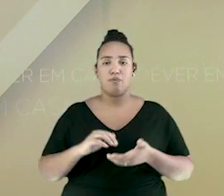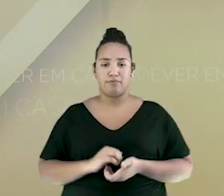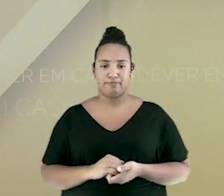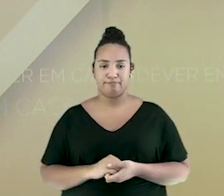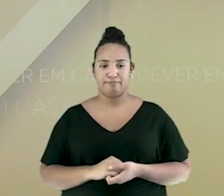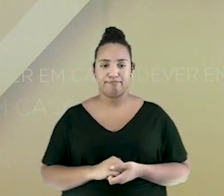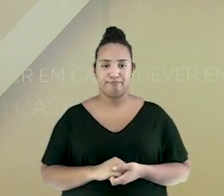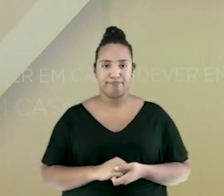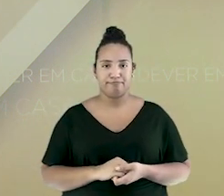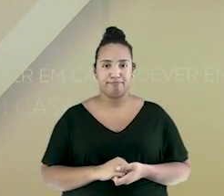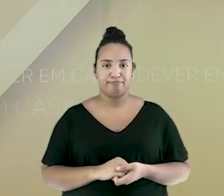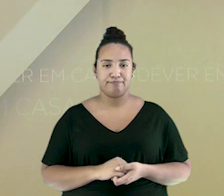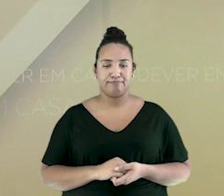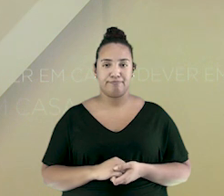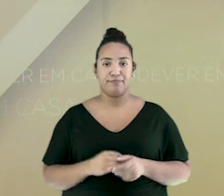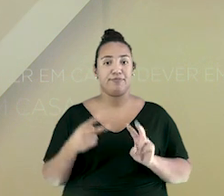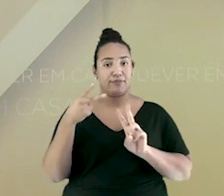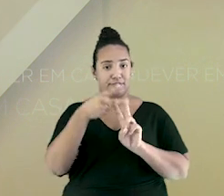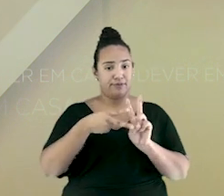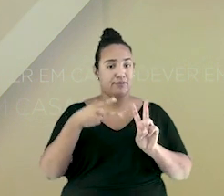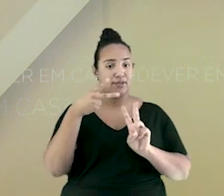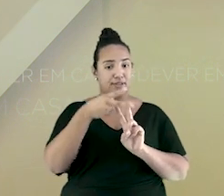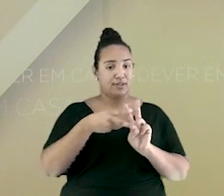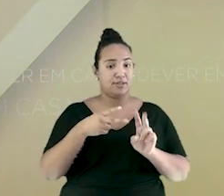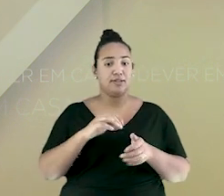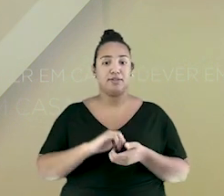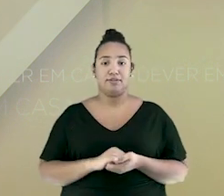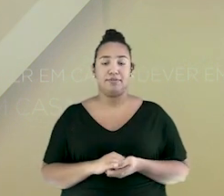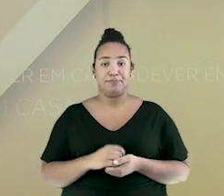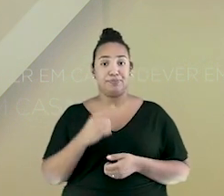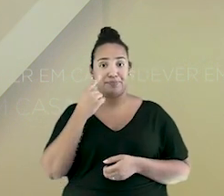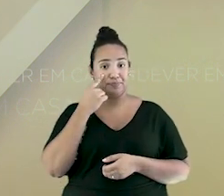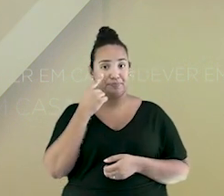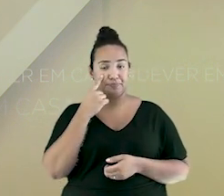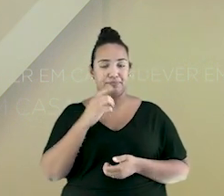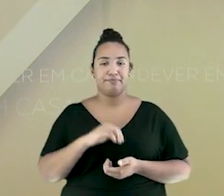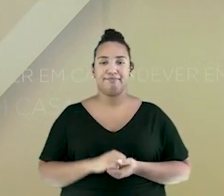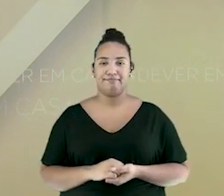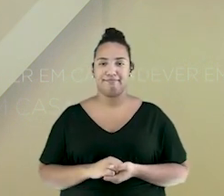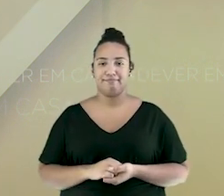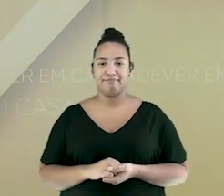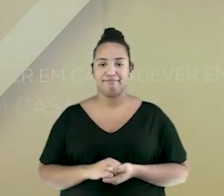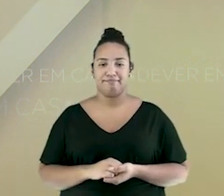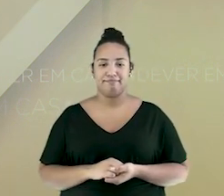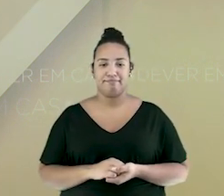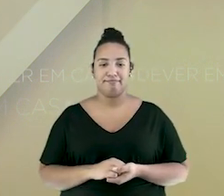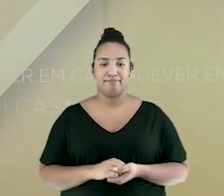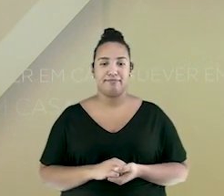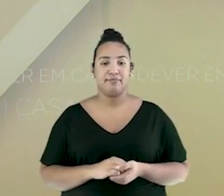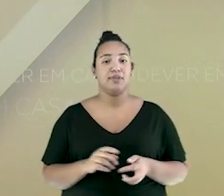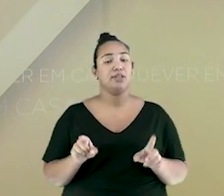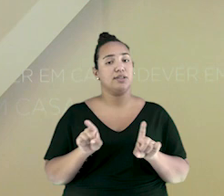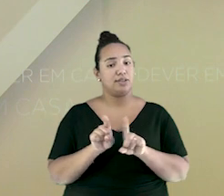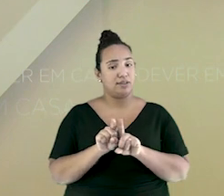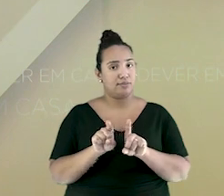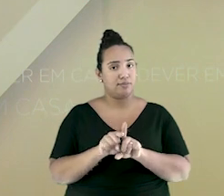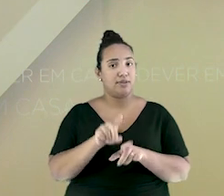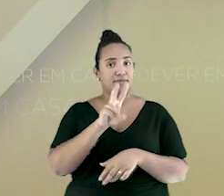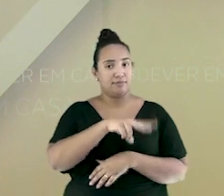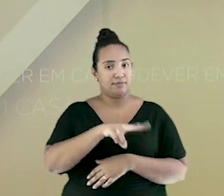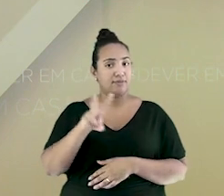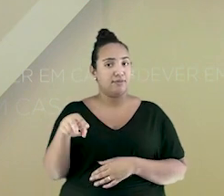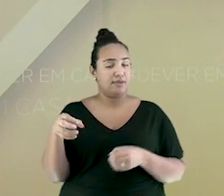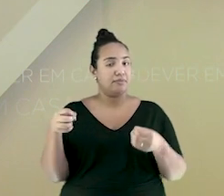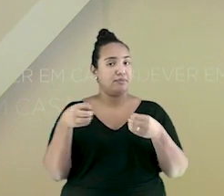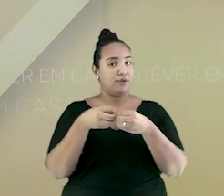metropolitana da Grande Vitória? Com Viana, né? Que está aqui acima, à esquerda, e